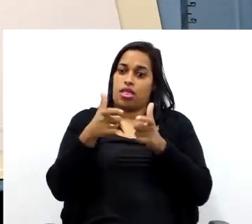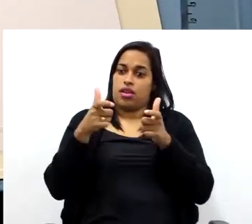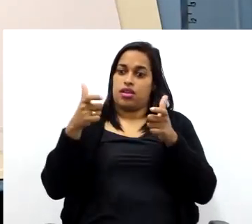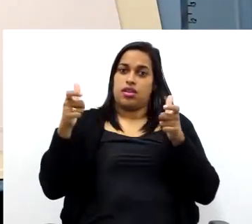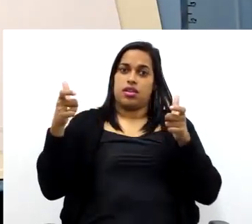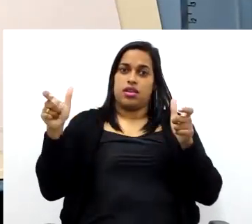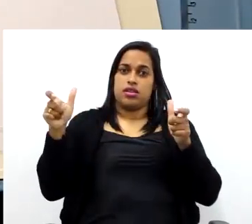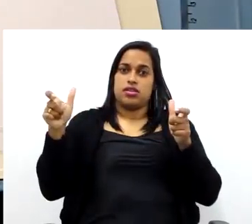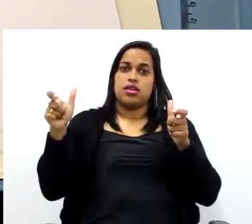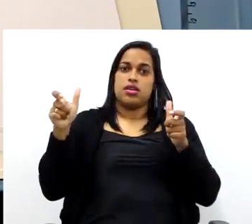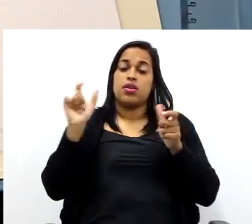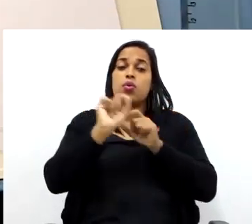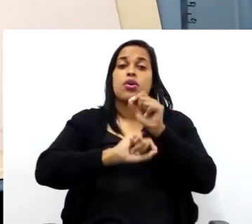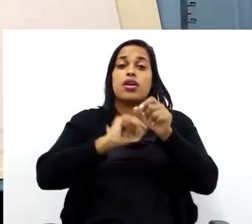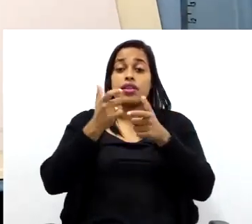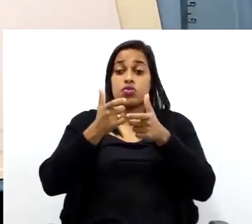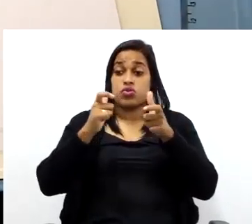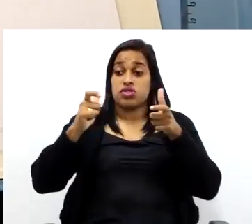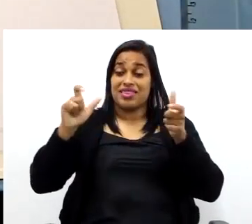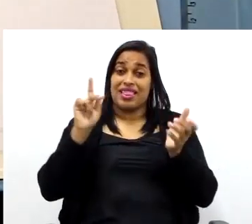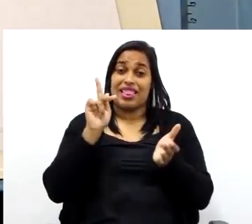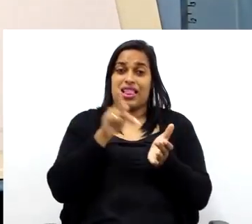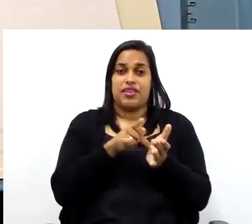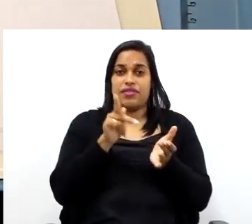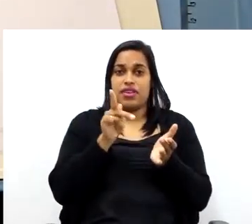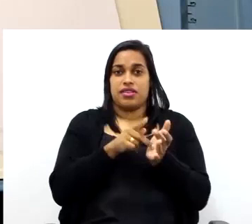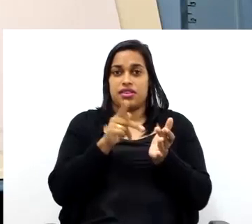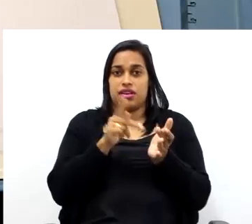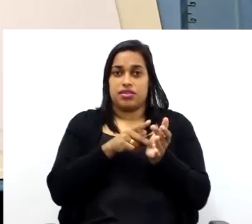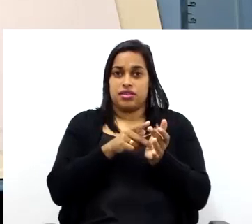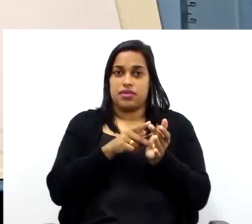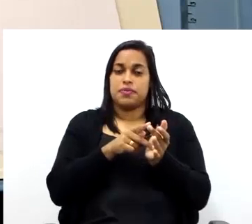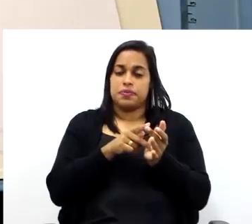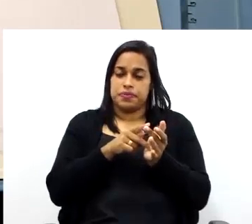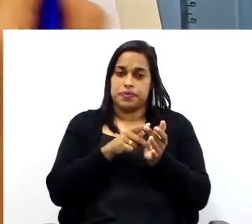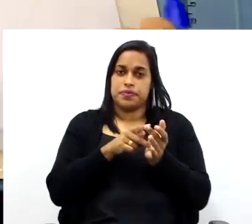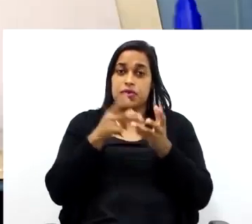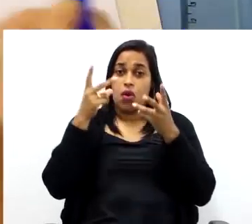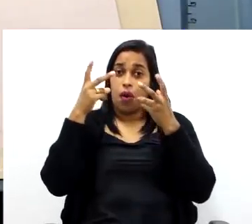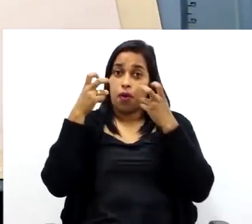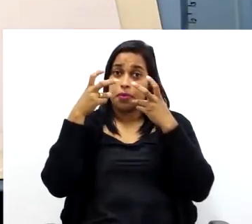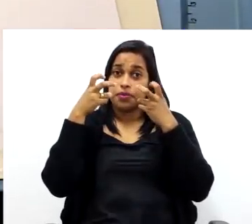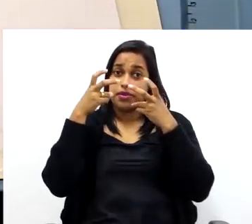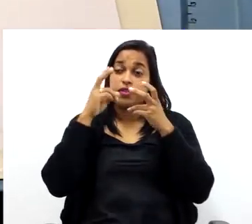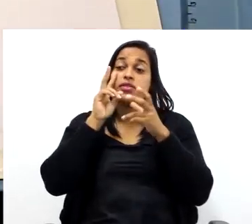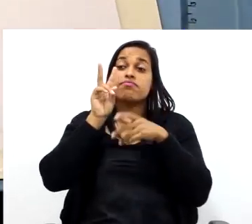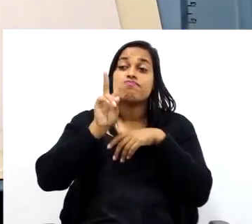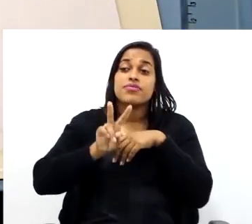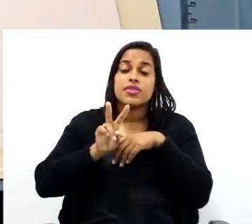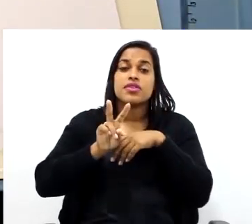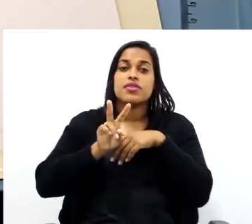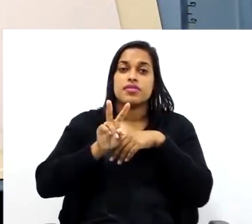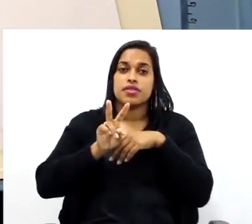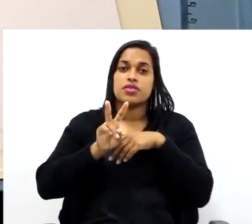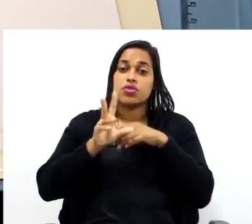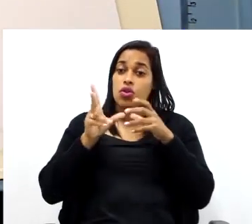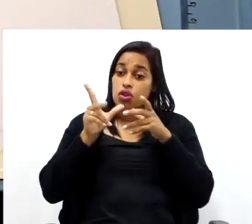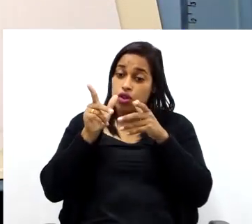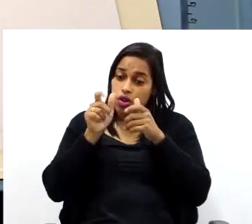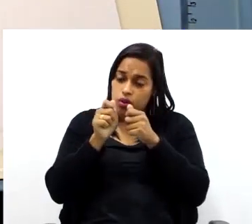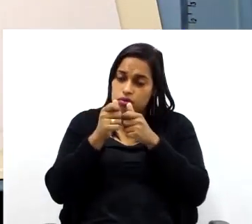grandeza significa nas suas grandezas reais. Nesse caso, o observador está vendo toda